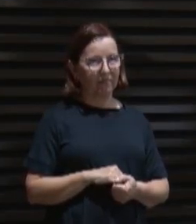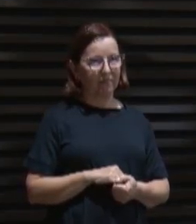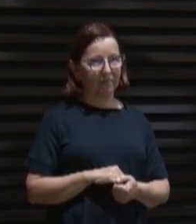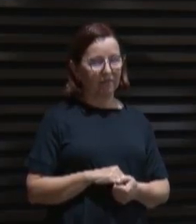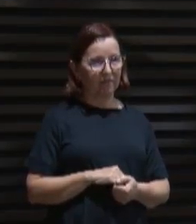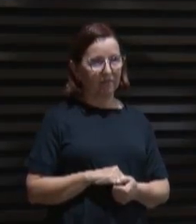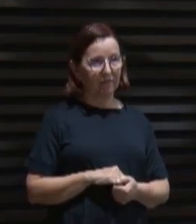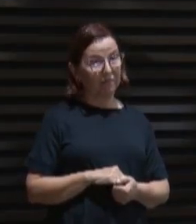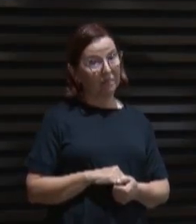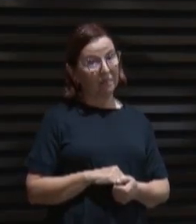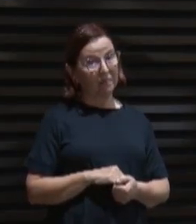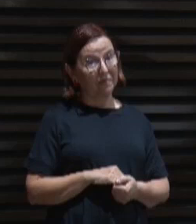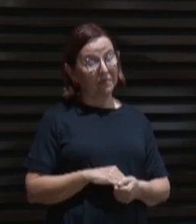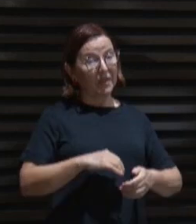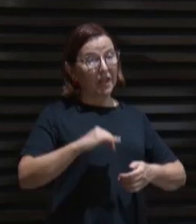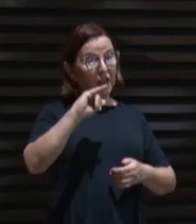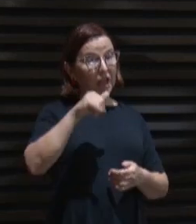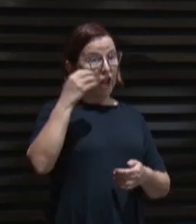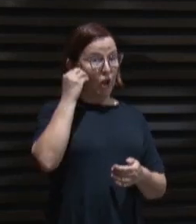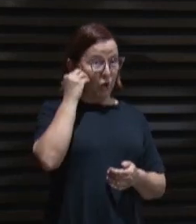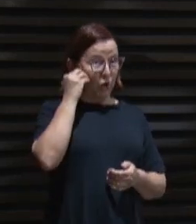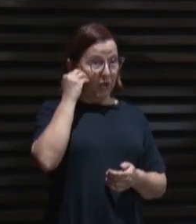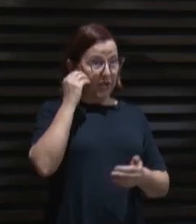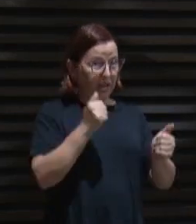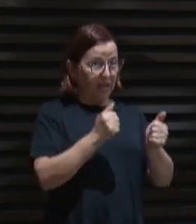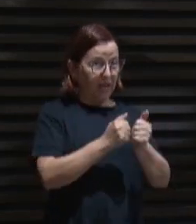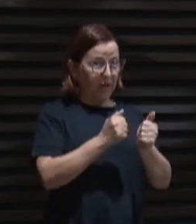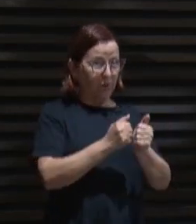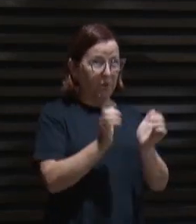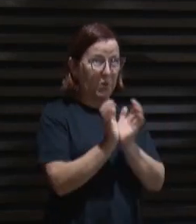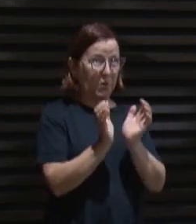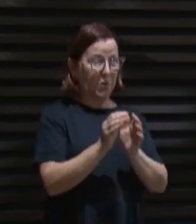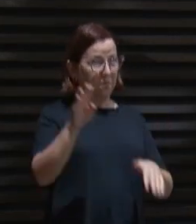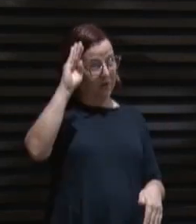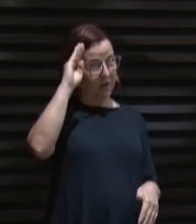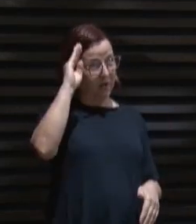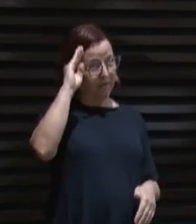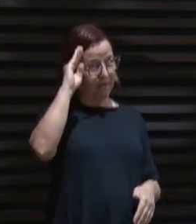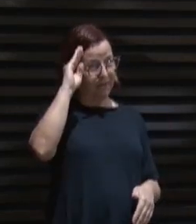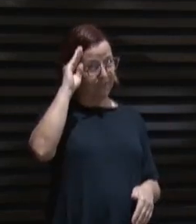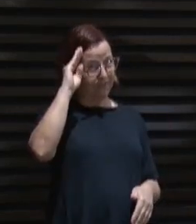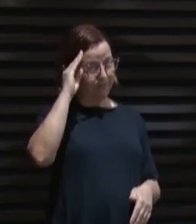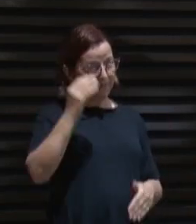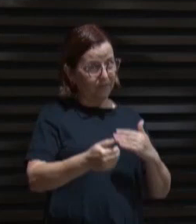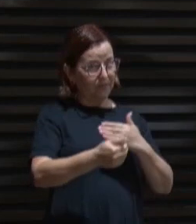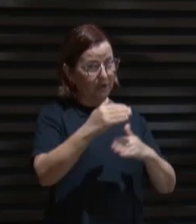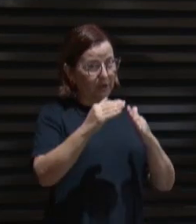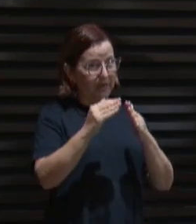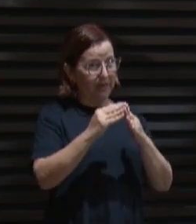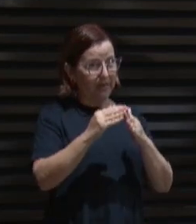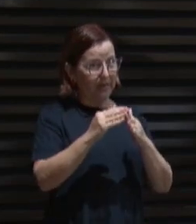Ele acompanhou a escolta, ele entrou no palácio do sumo